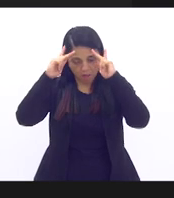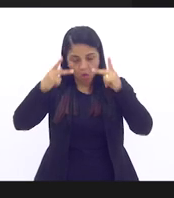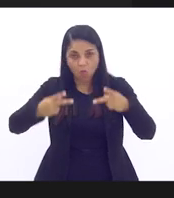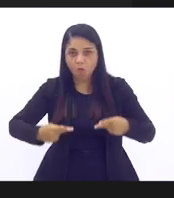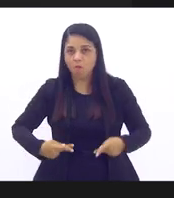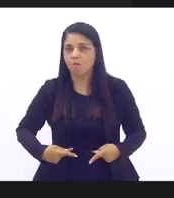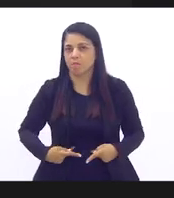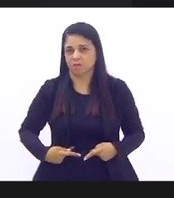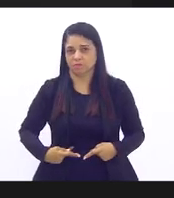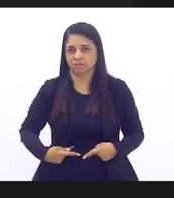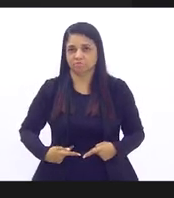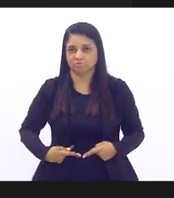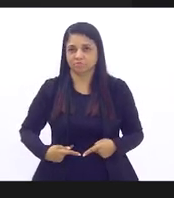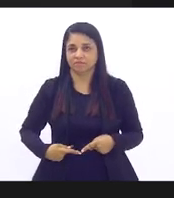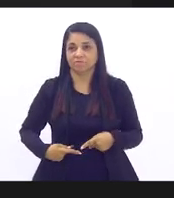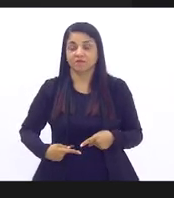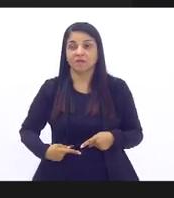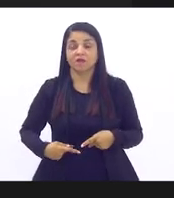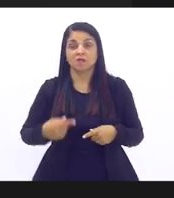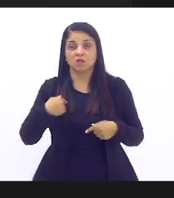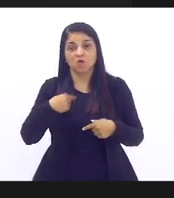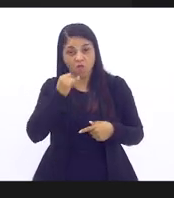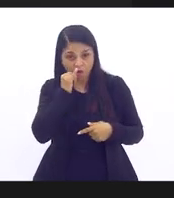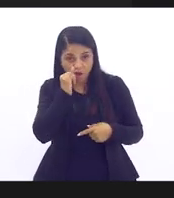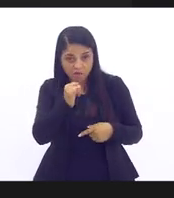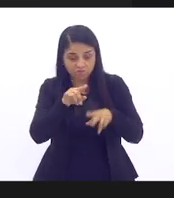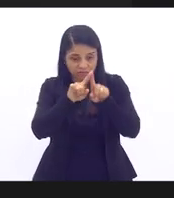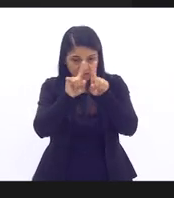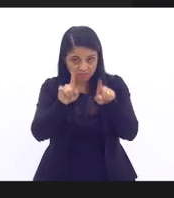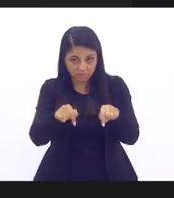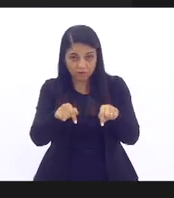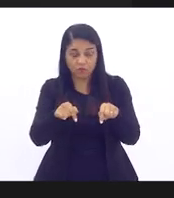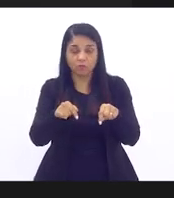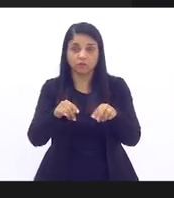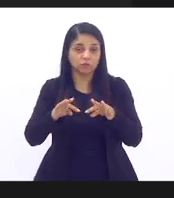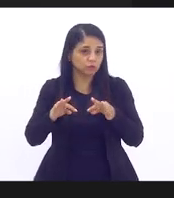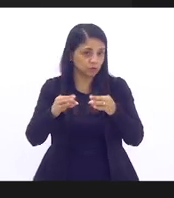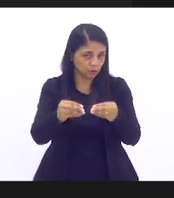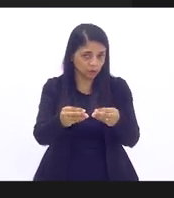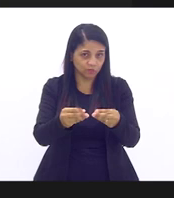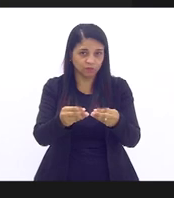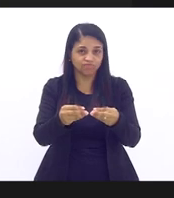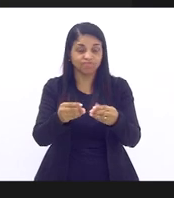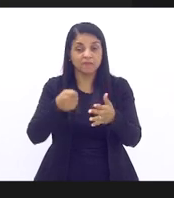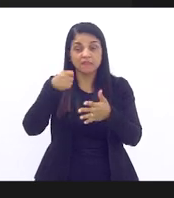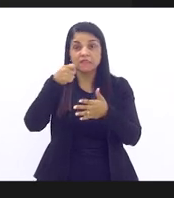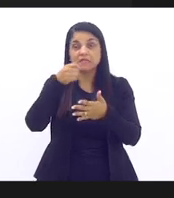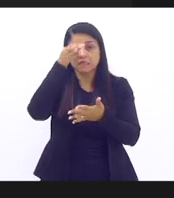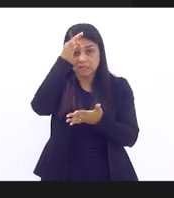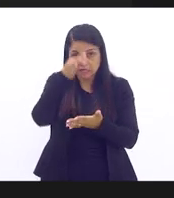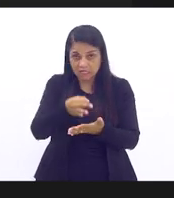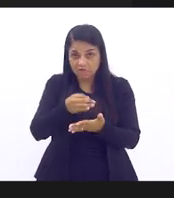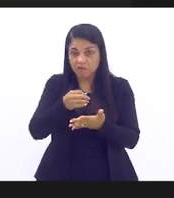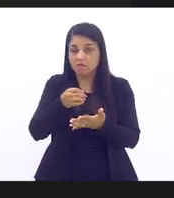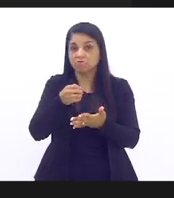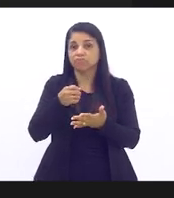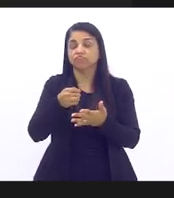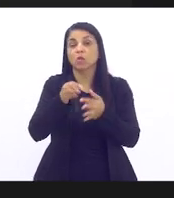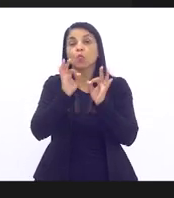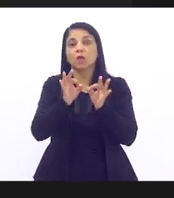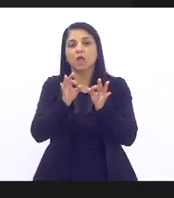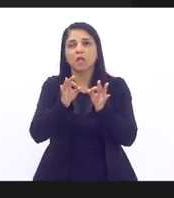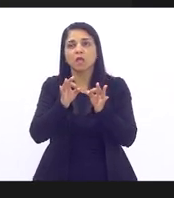e eu falo que o servidor e nós que somos servidores o nosso dever é servir a dor